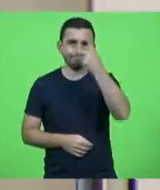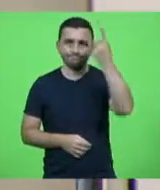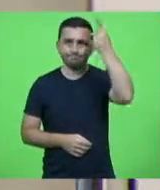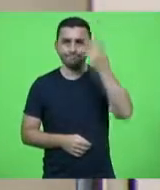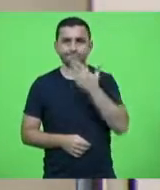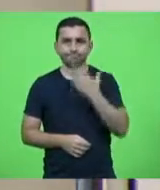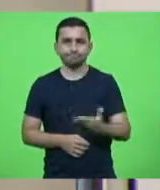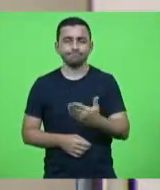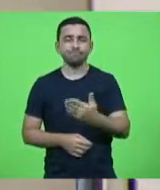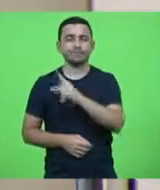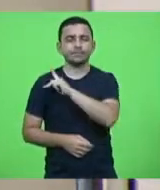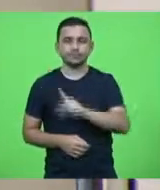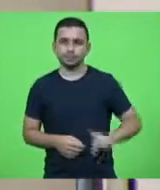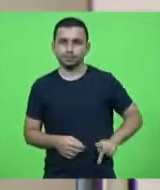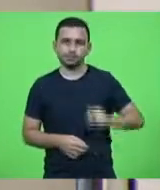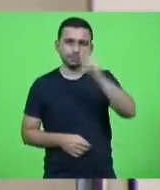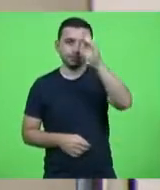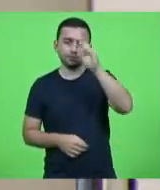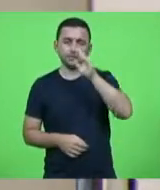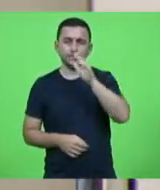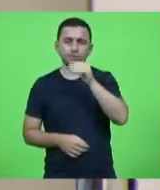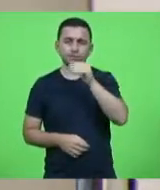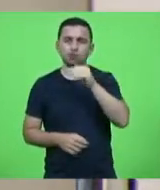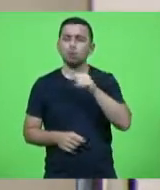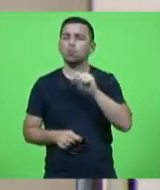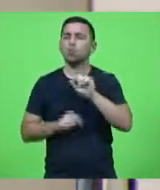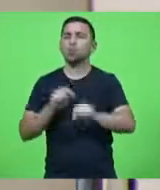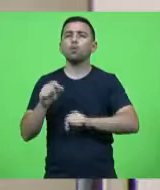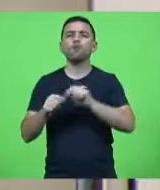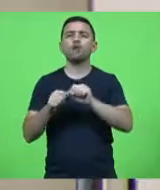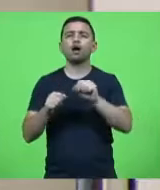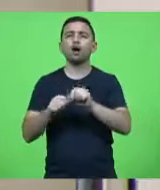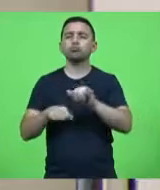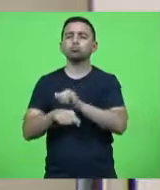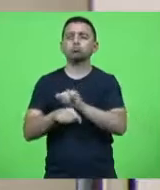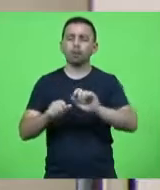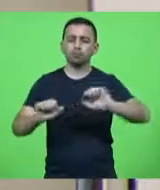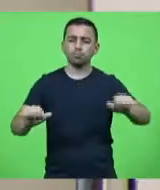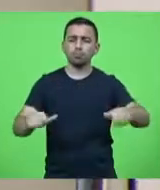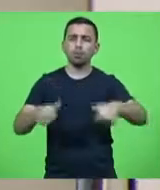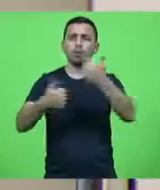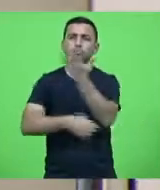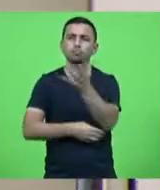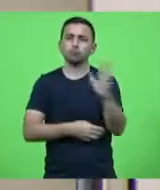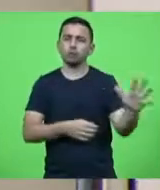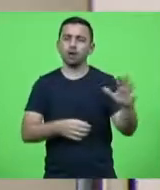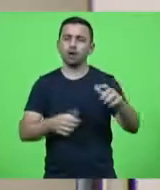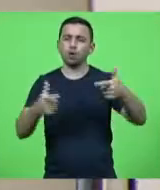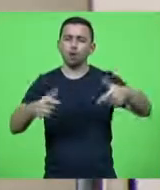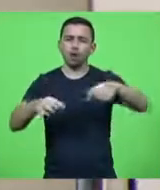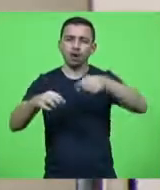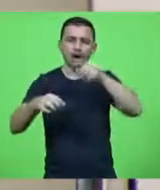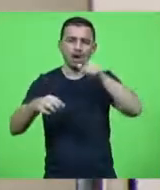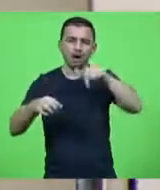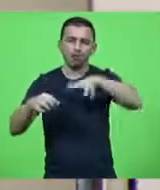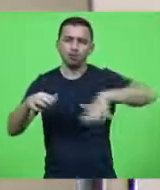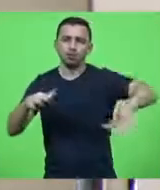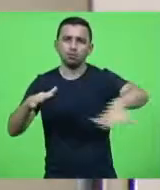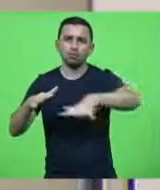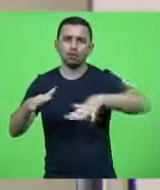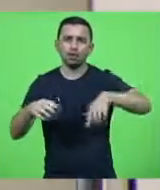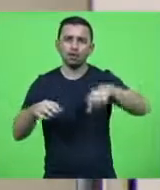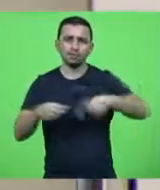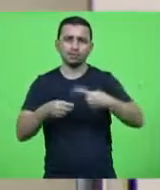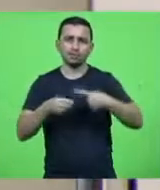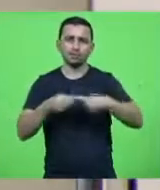ao presidente da CASAM informações acerca das providências que estão sendo tomadas para a recuperação ambiental da Lagoa da Conceição no município de Florianópolis. Em